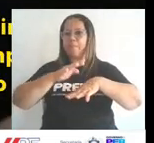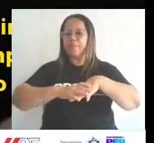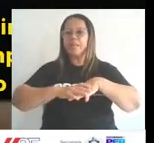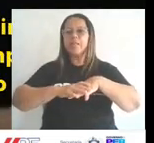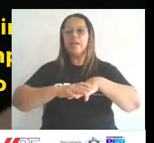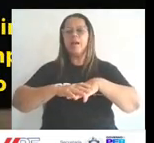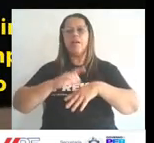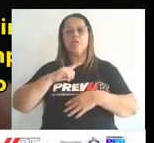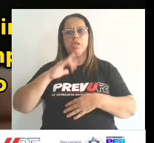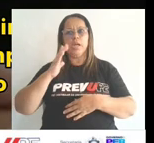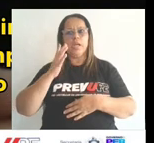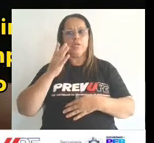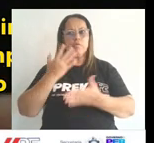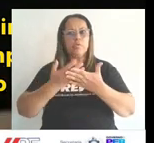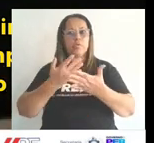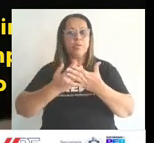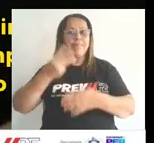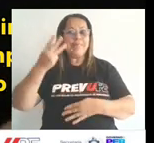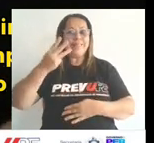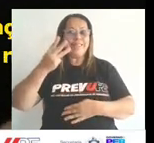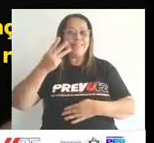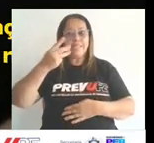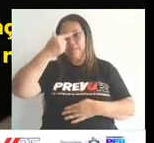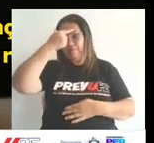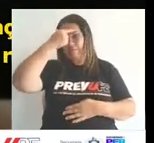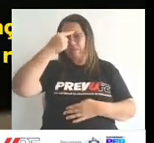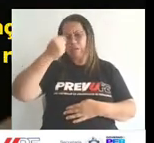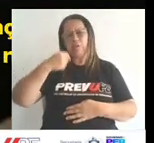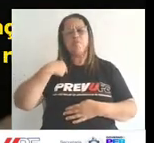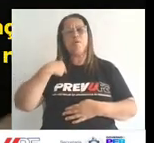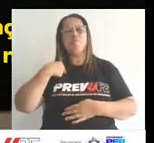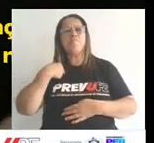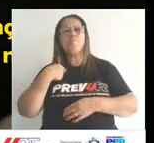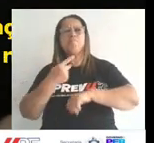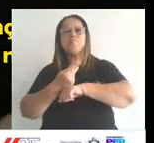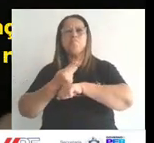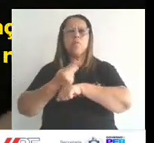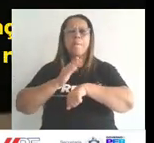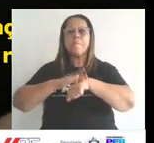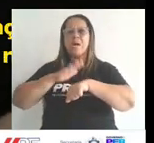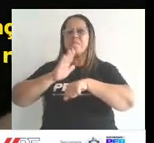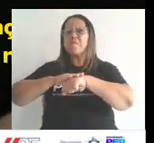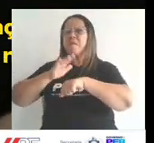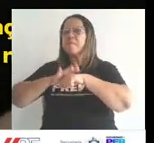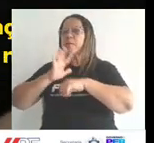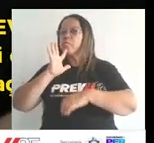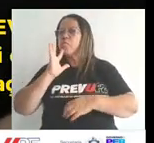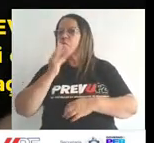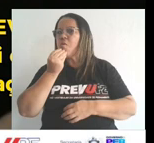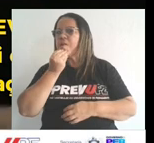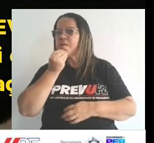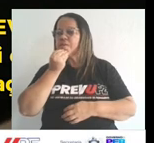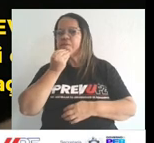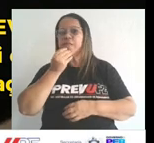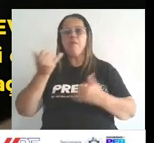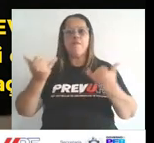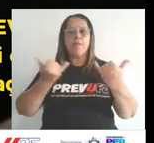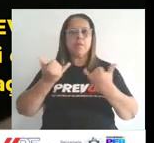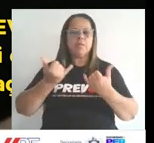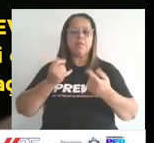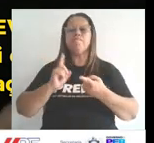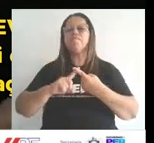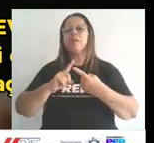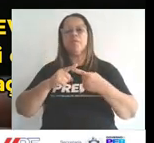terceira pós-graduação, sempre procurando buscar informação e conhecimento que nunca é demais. Assim como o Prevup